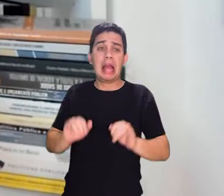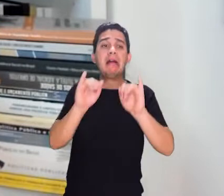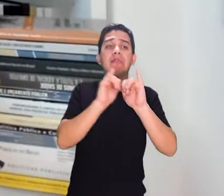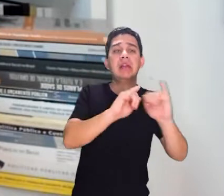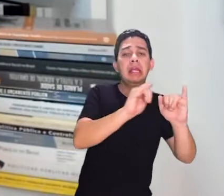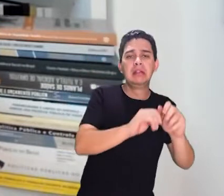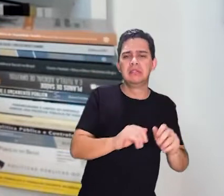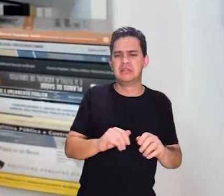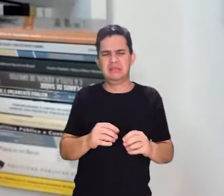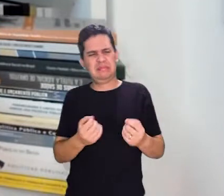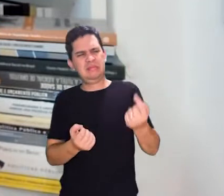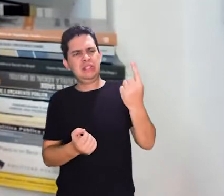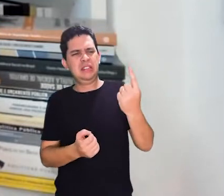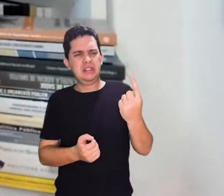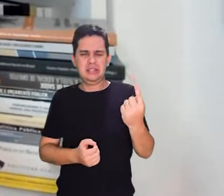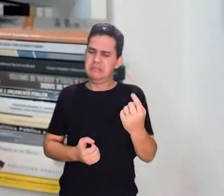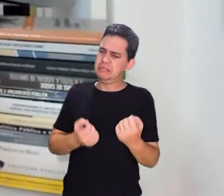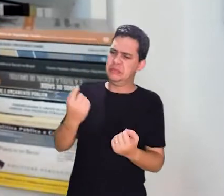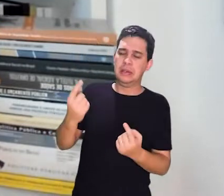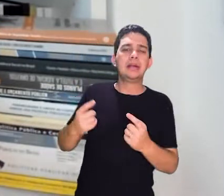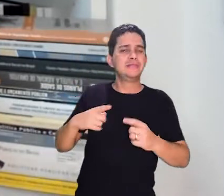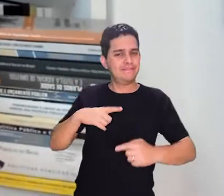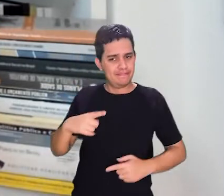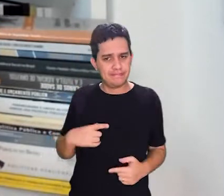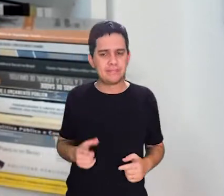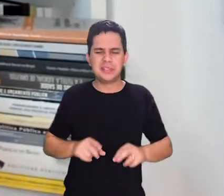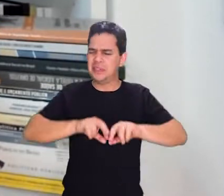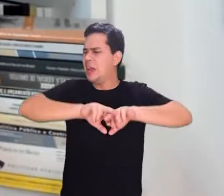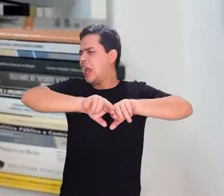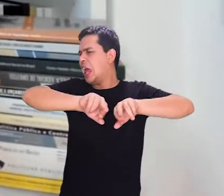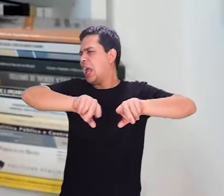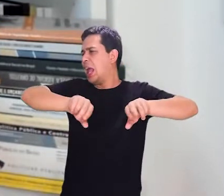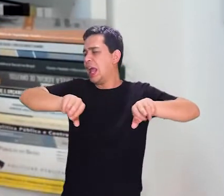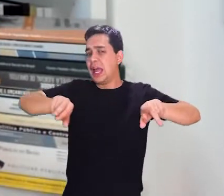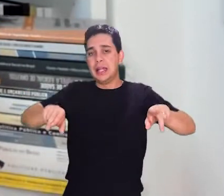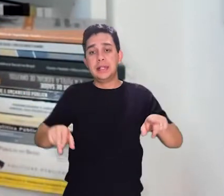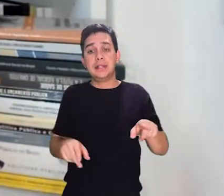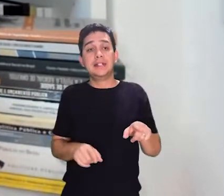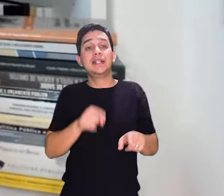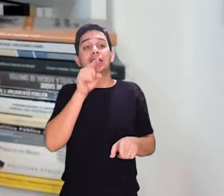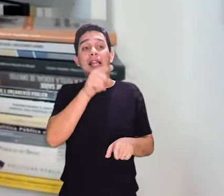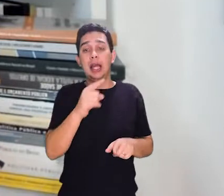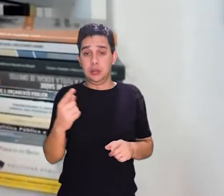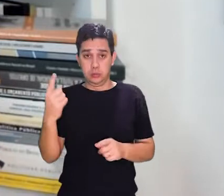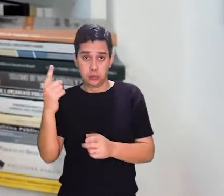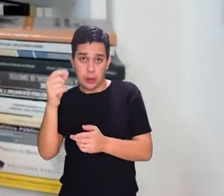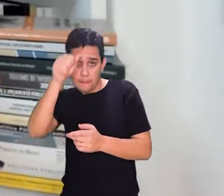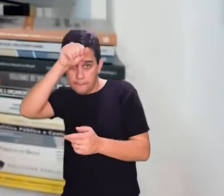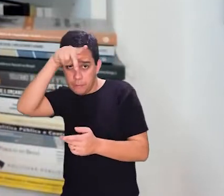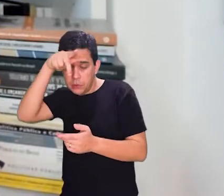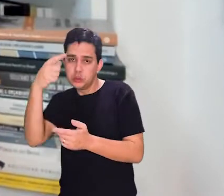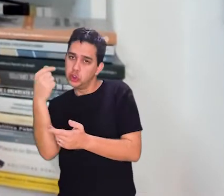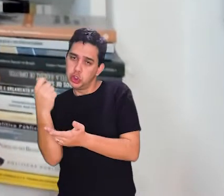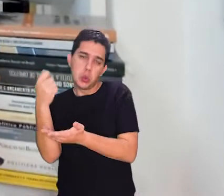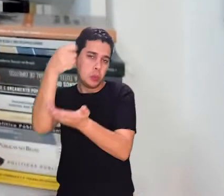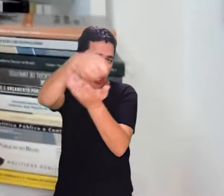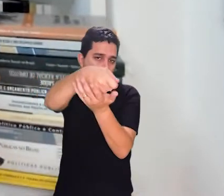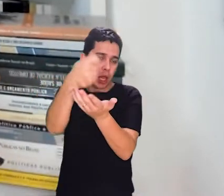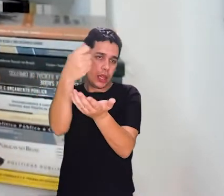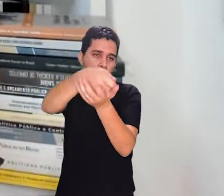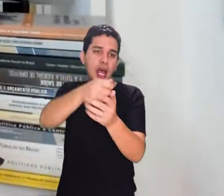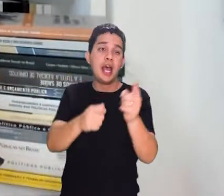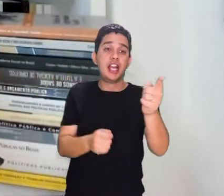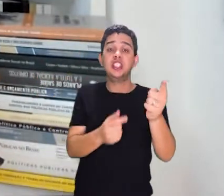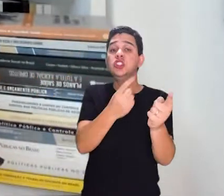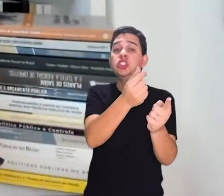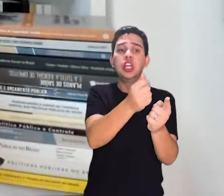enfim, alegações múltiplas de má aplicação dos recursos pela unidade e de